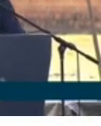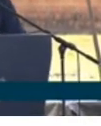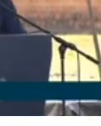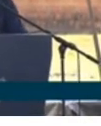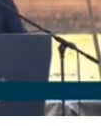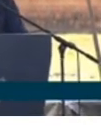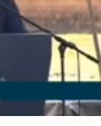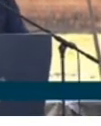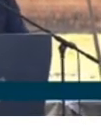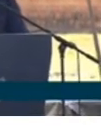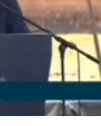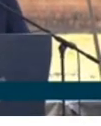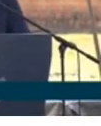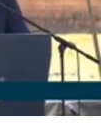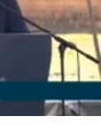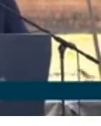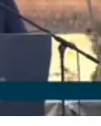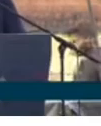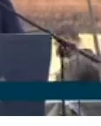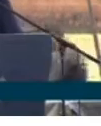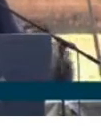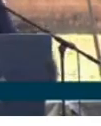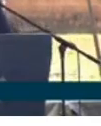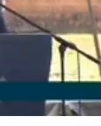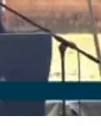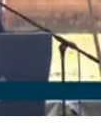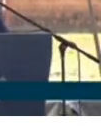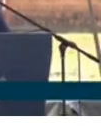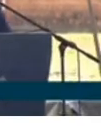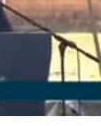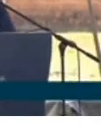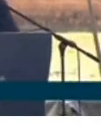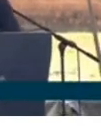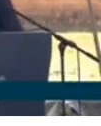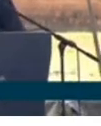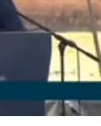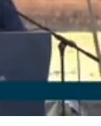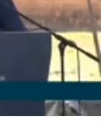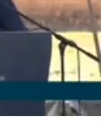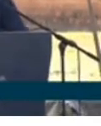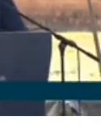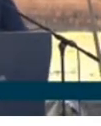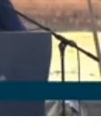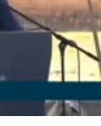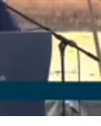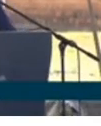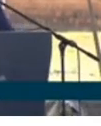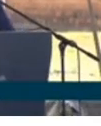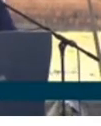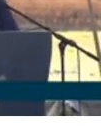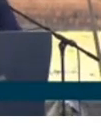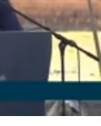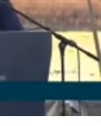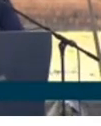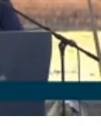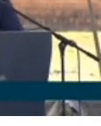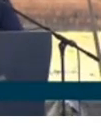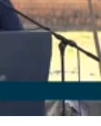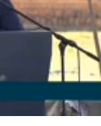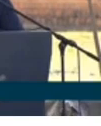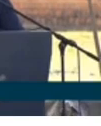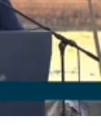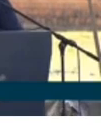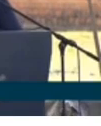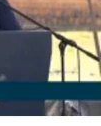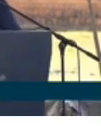em conta os demais setores. Aí eu saúdo agora o nosso deputado Ovando, que desde o primeiro momento